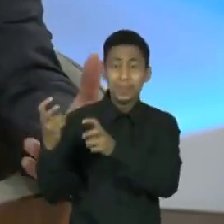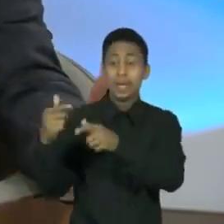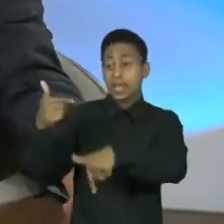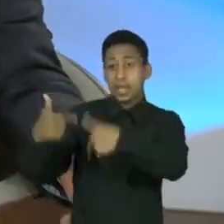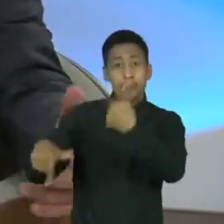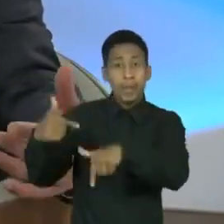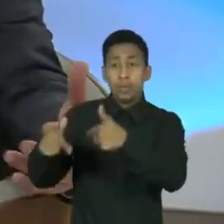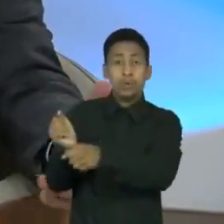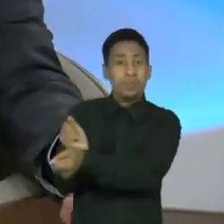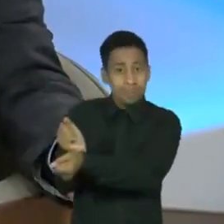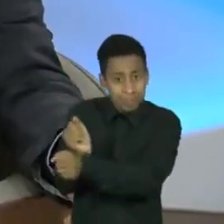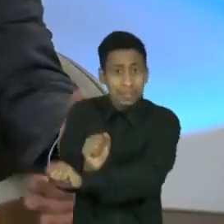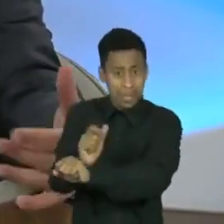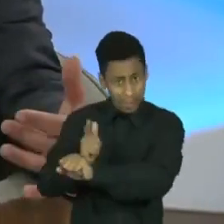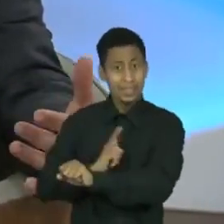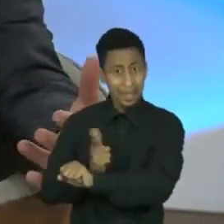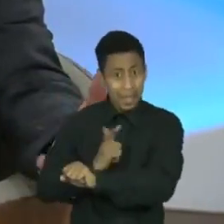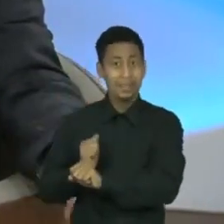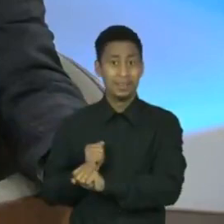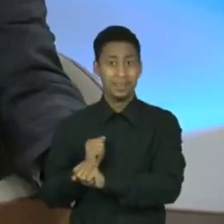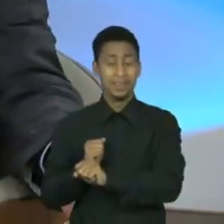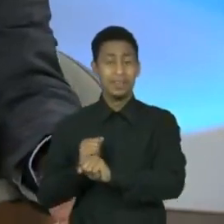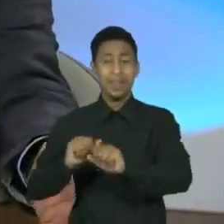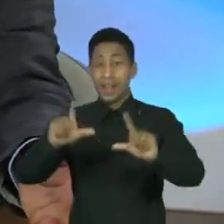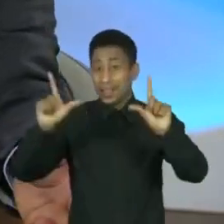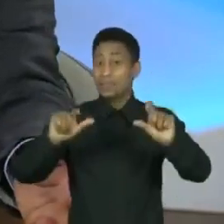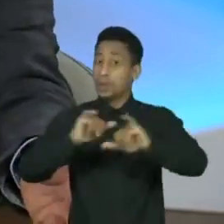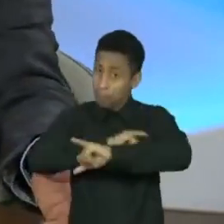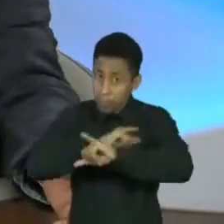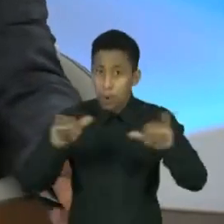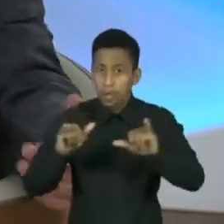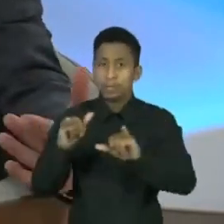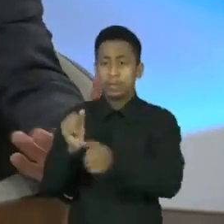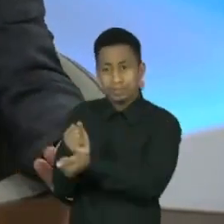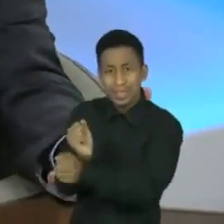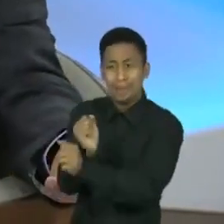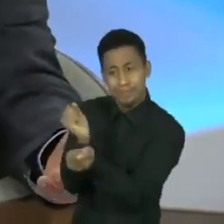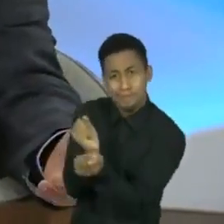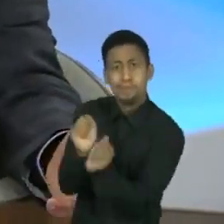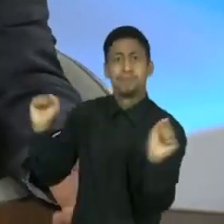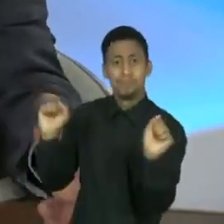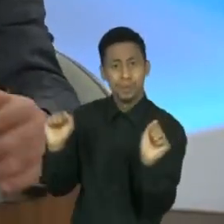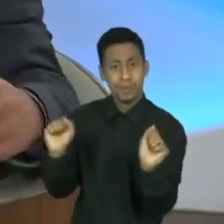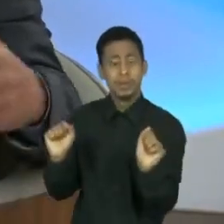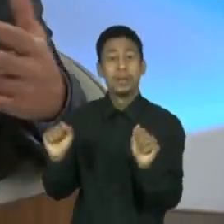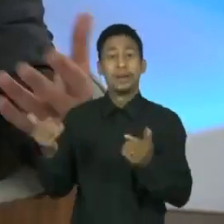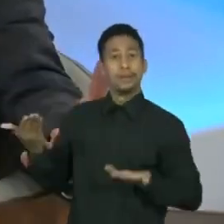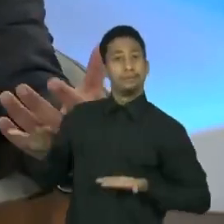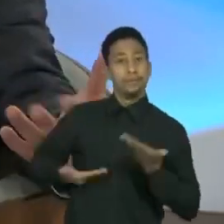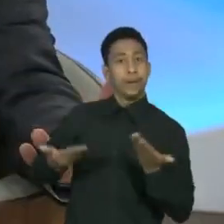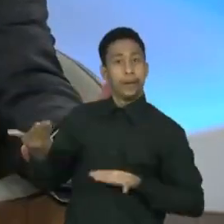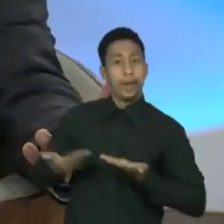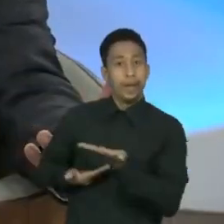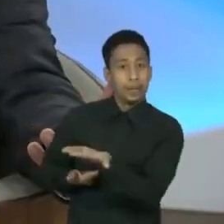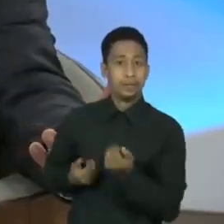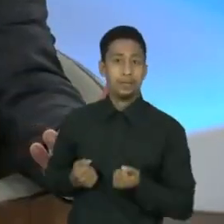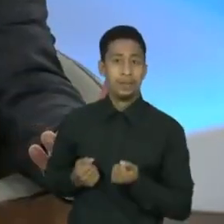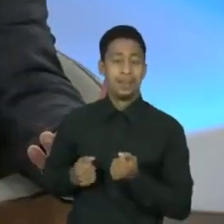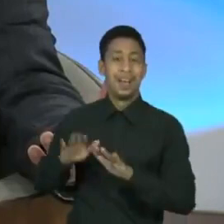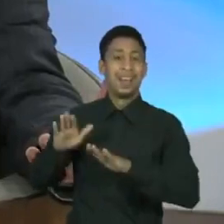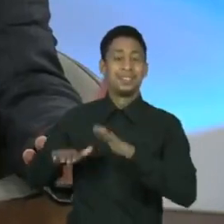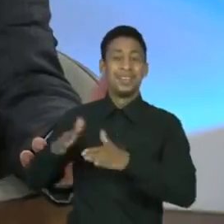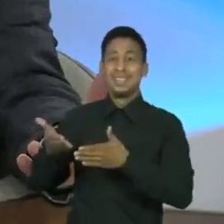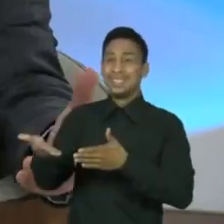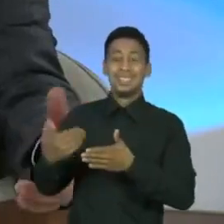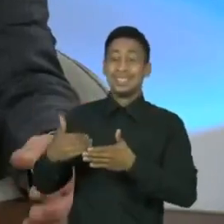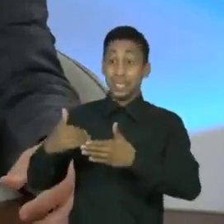trabalhadores têm sido resgatados de situação de escravidão, né? Trabalhadoras domésticas, às vezes vivendo